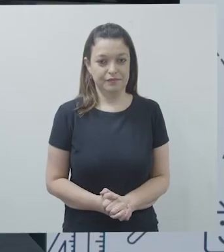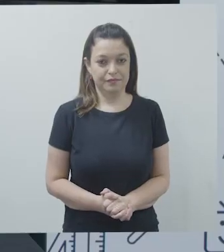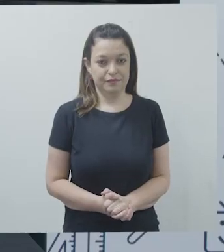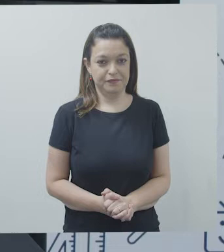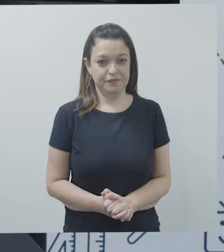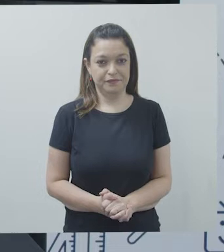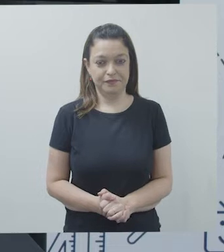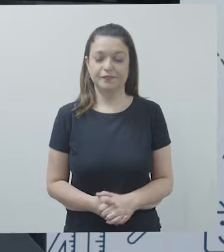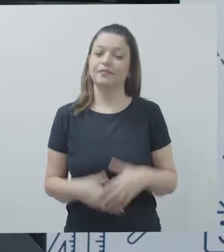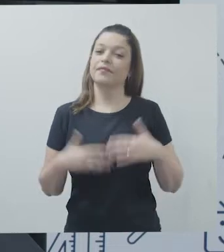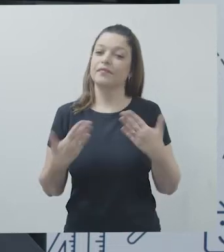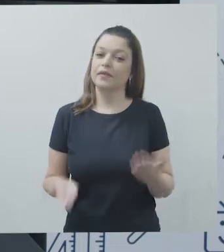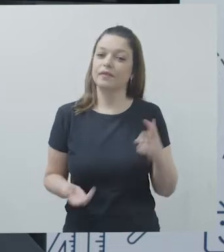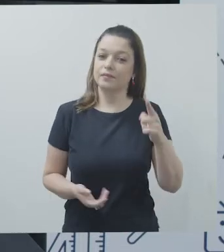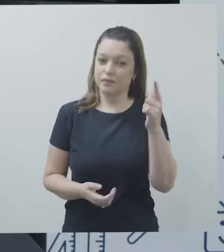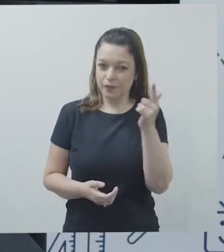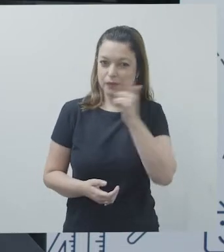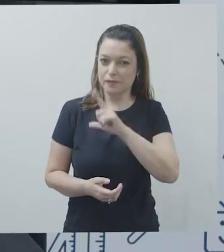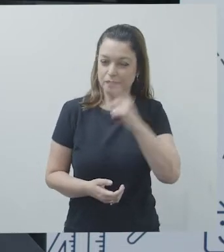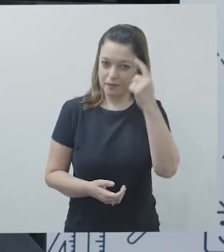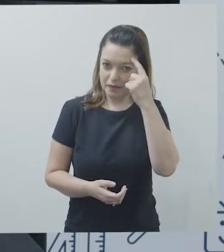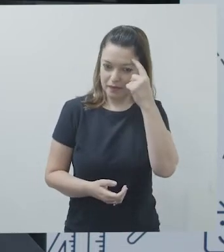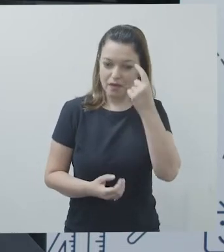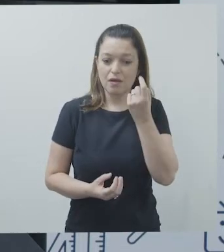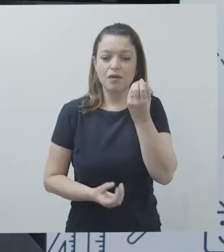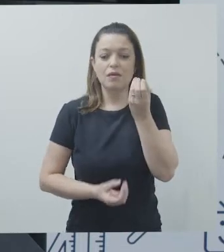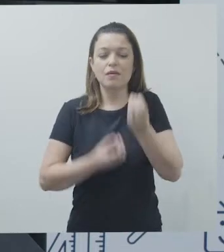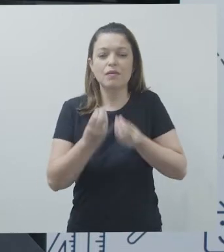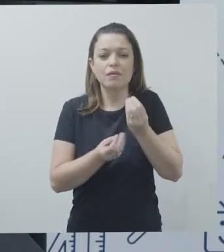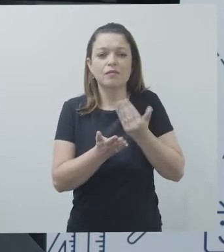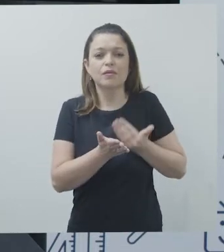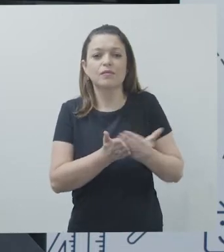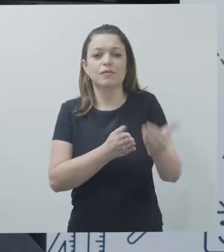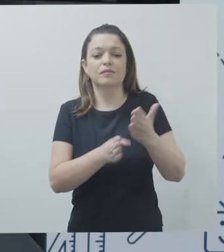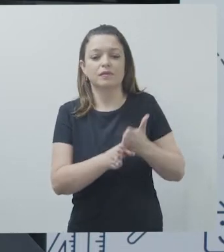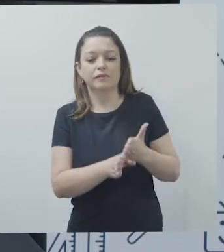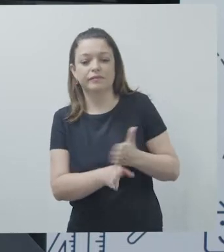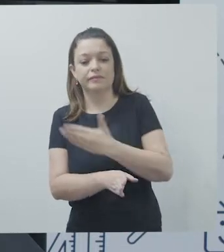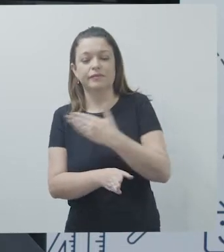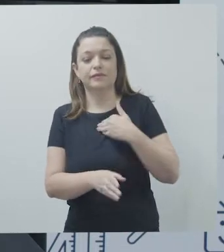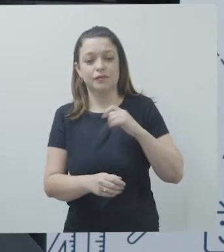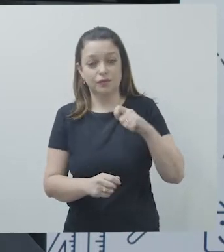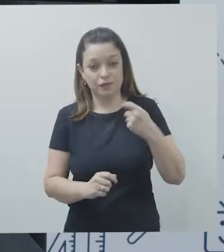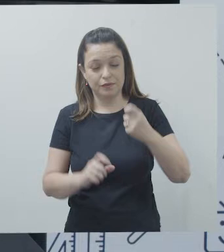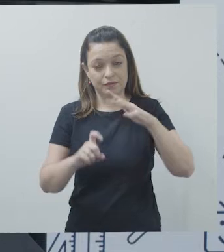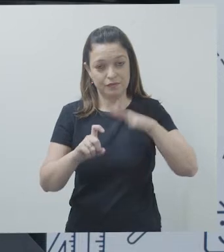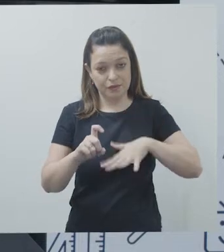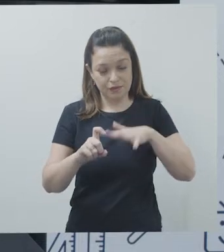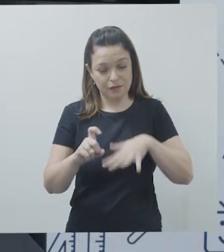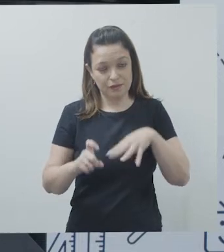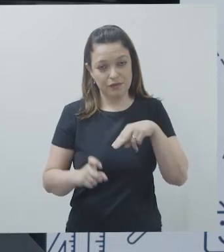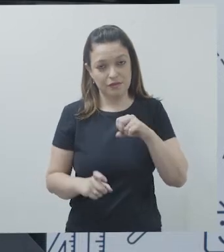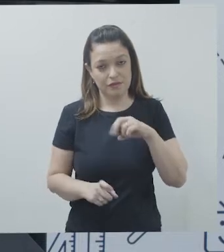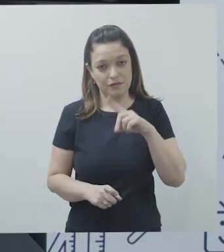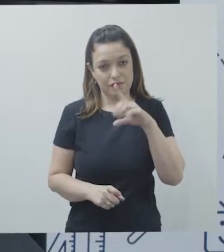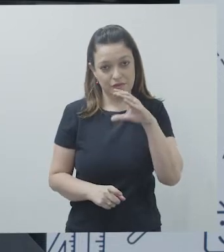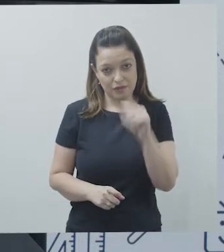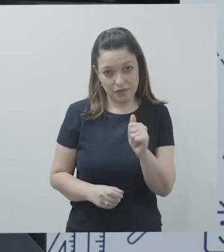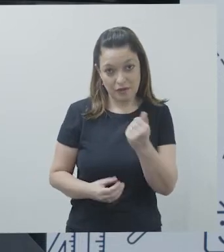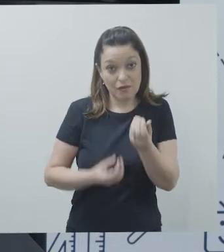Então, conseguiu pensar aí como seria, né, o início de tudo para a mitologia nórdica? Agora a gente